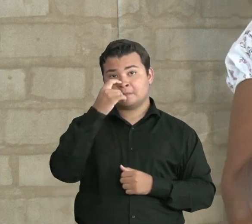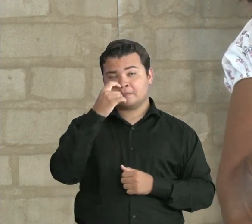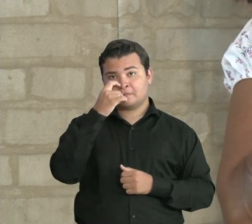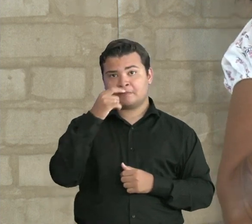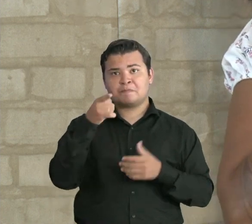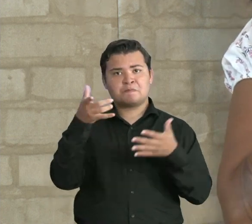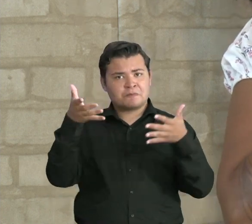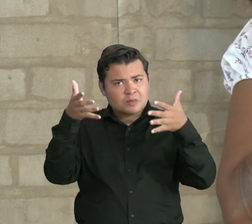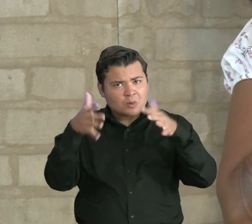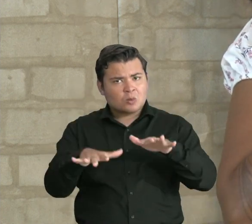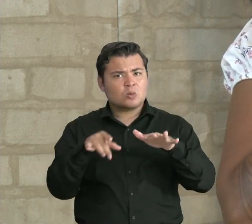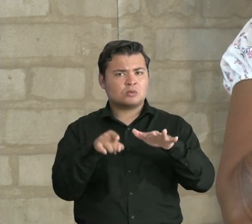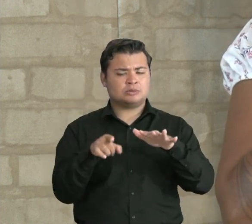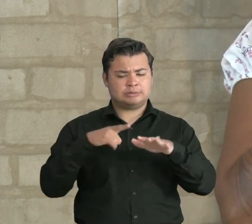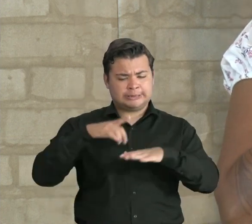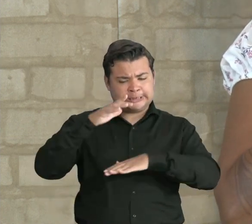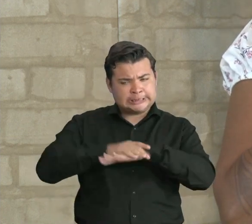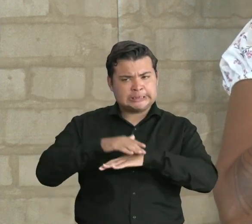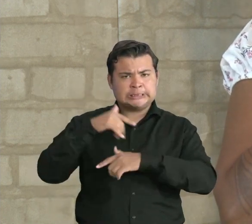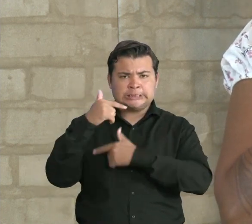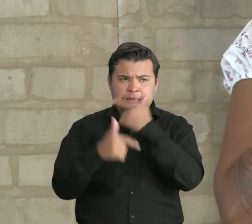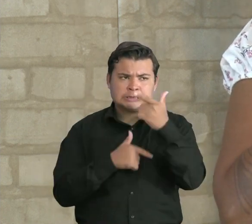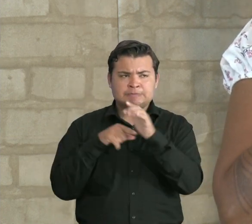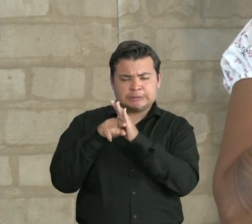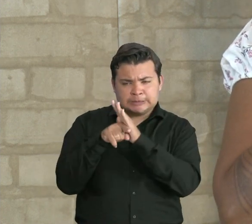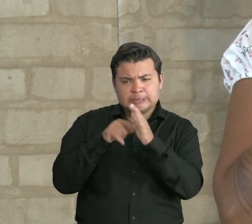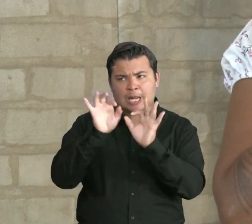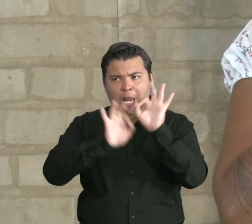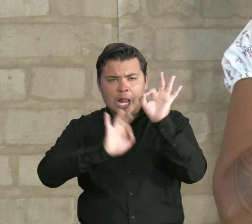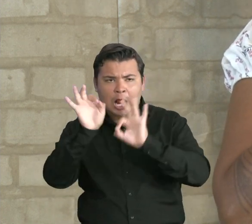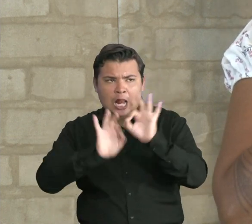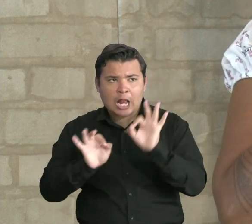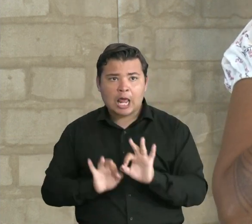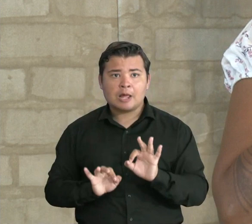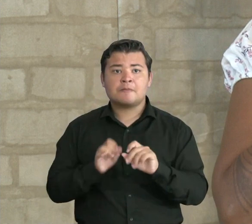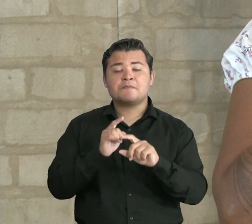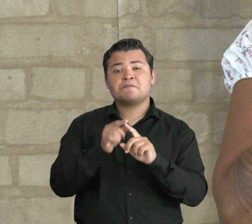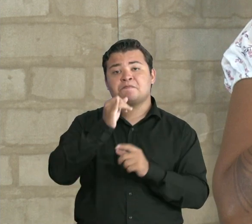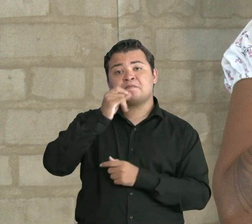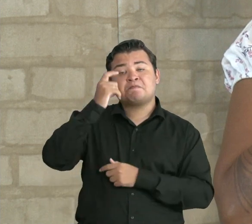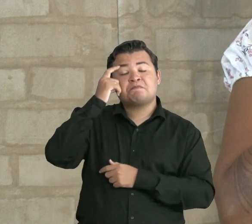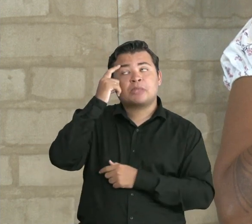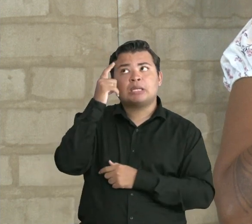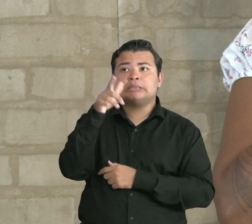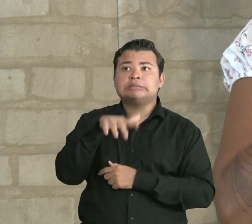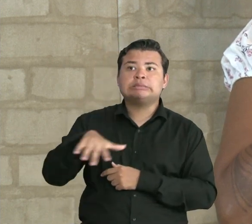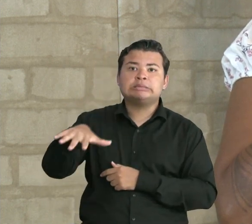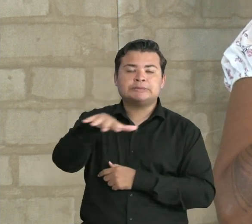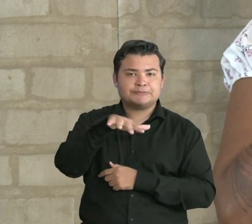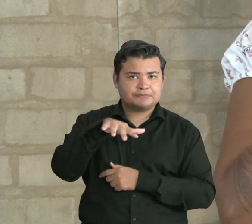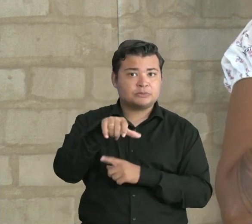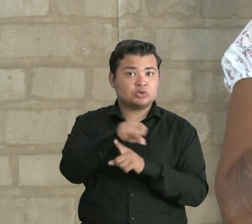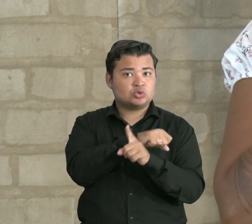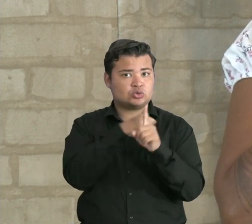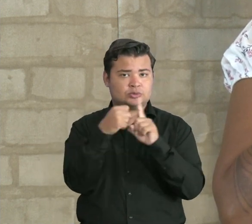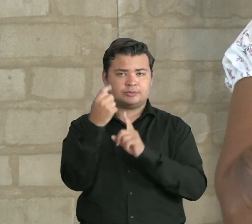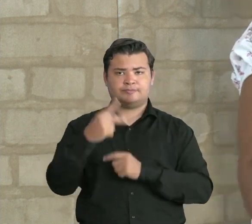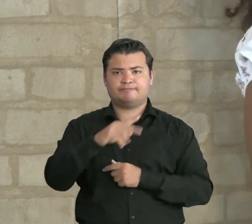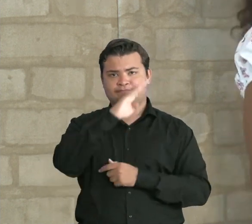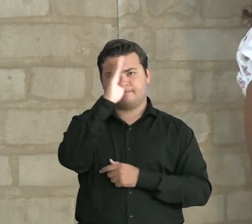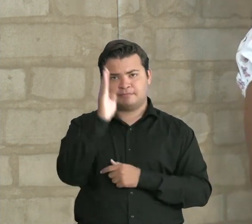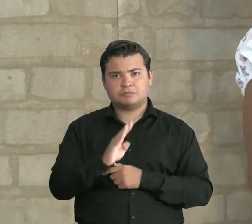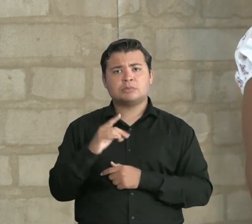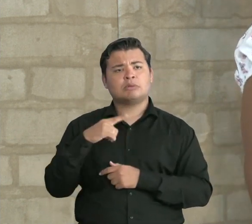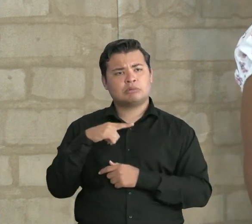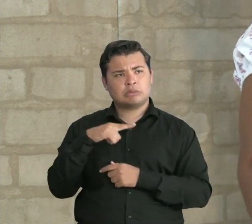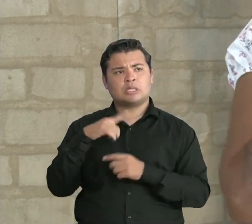pensada de maneira muito elaborada, porque se a gente pensar em termos mais ampliados, por exemplo, a sociedade brasileira ela